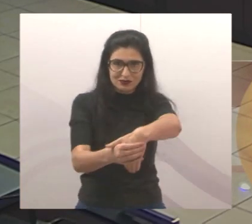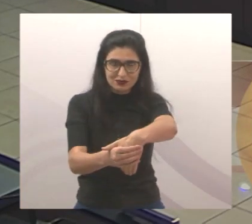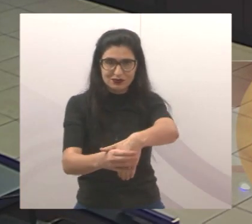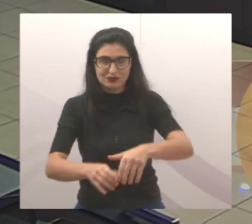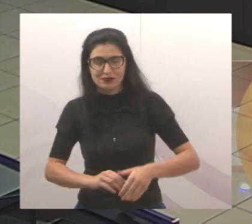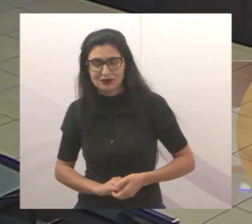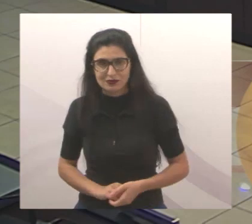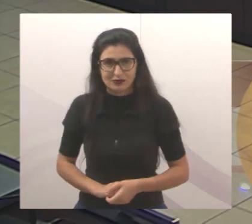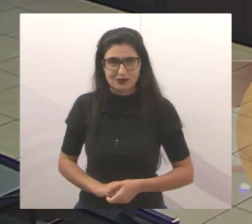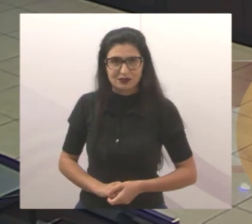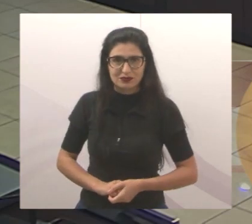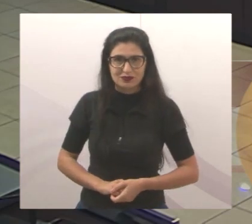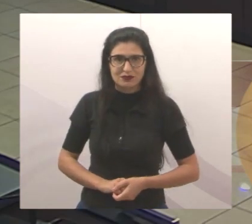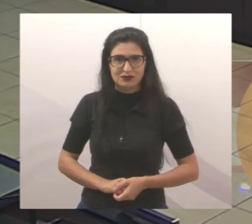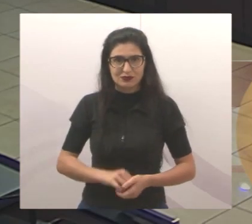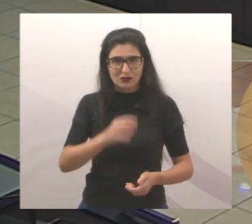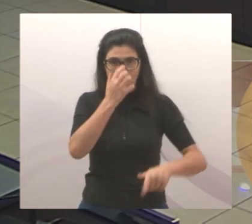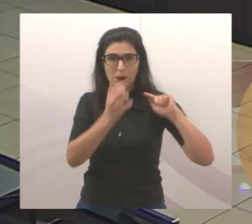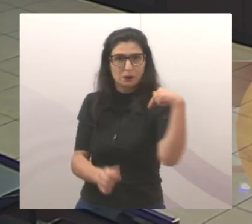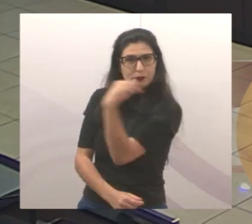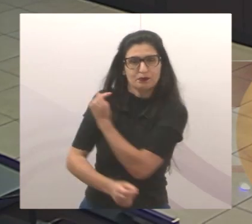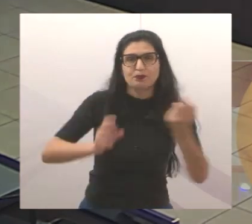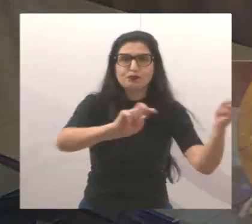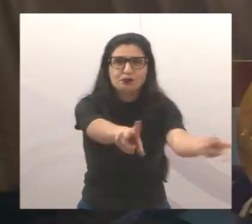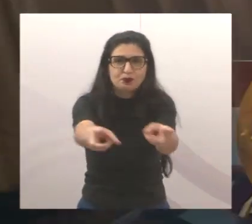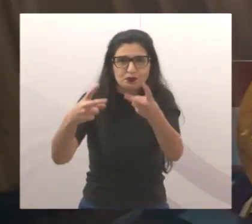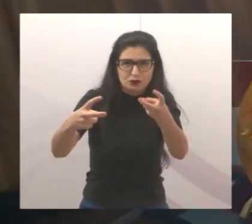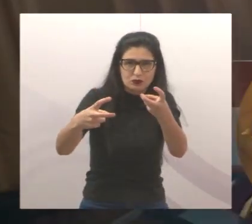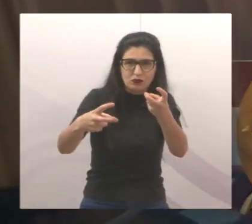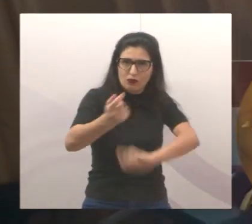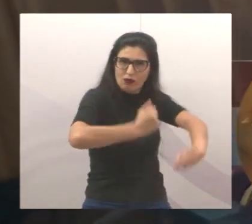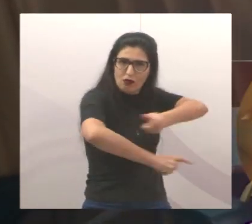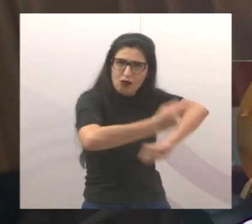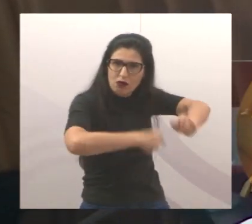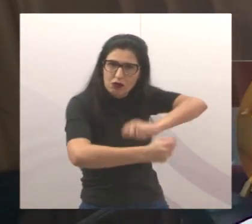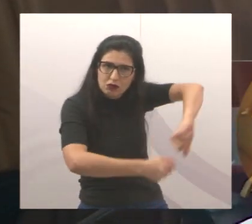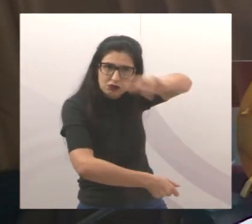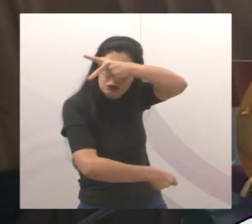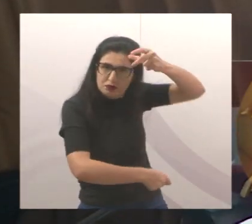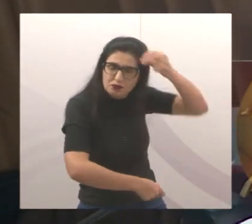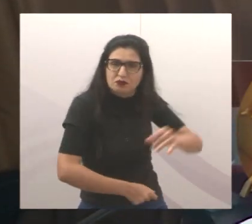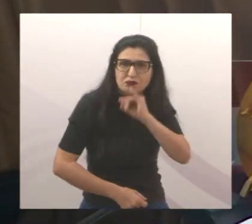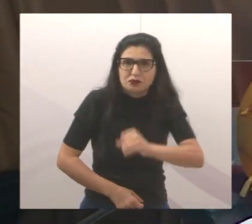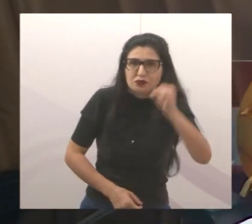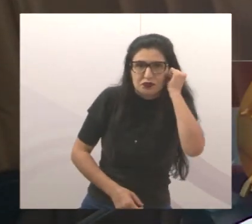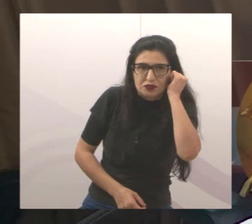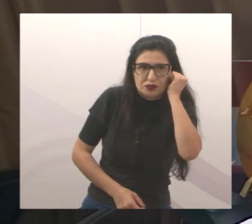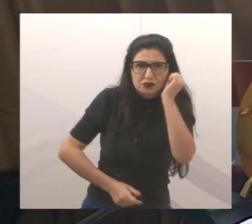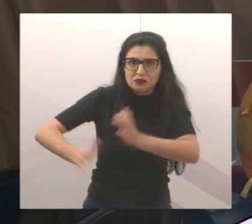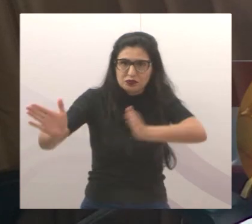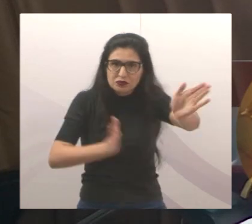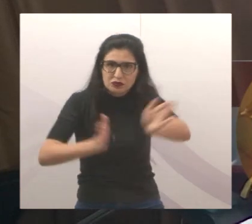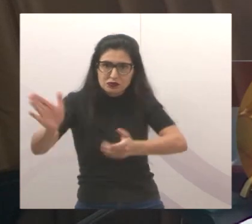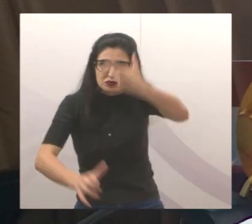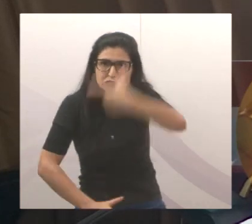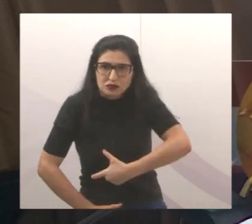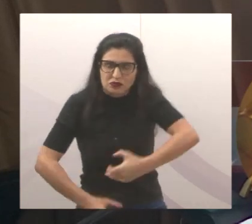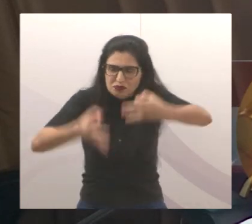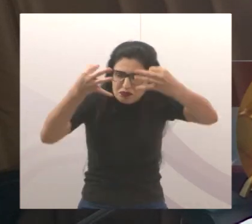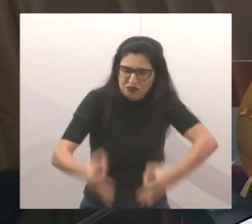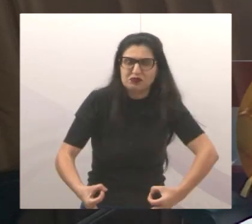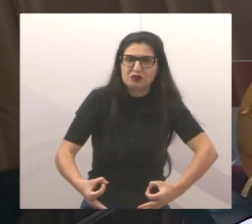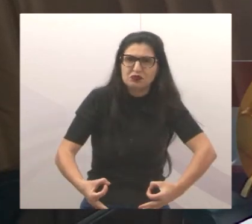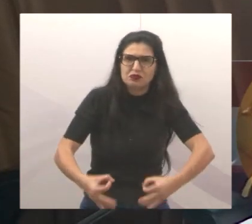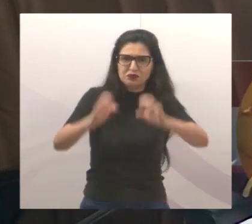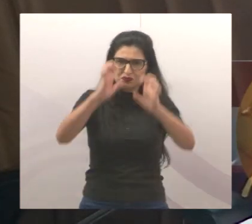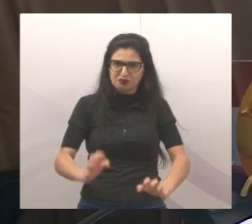voto, nós estamos vendo a administração realizada pelo prefeito Isaías José de Santana séria. E não dá para fechar